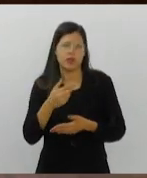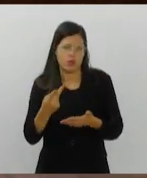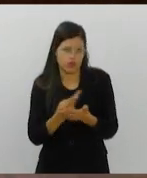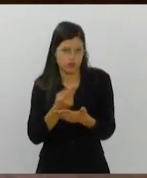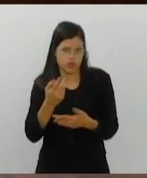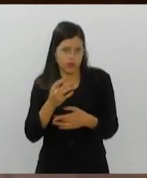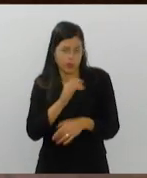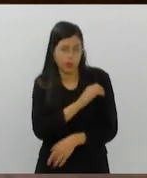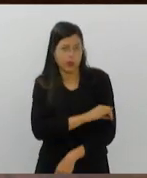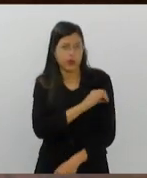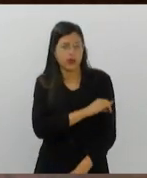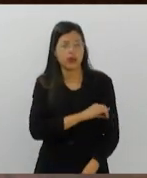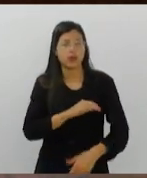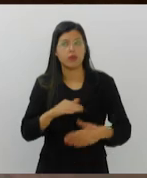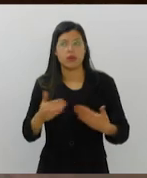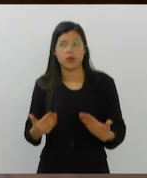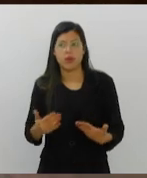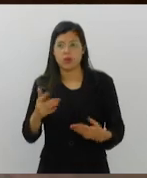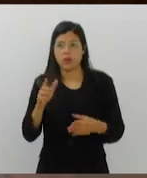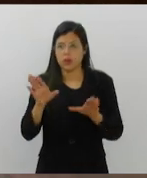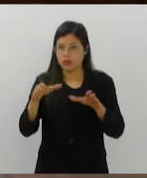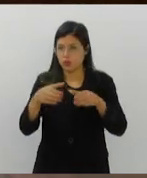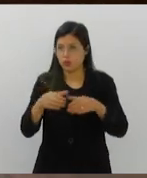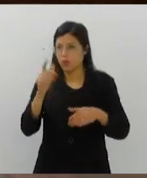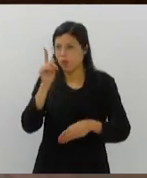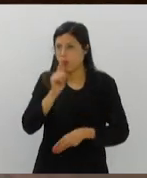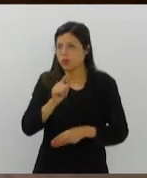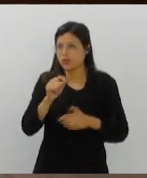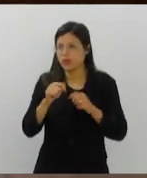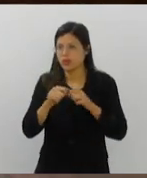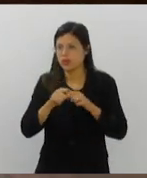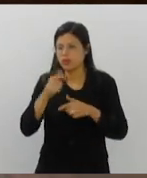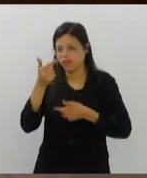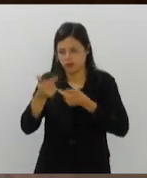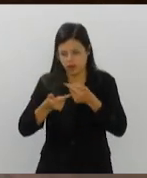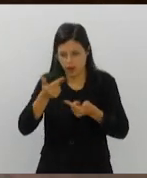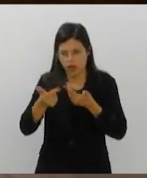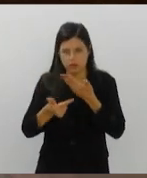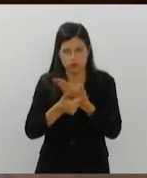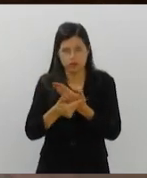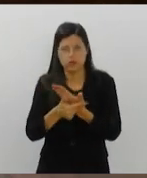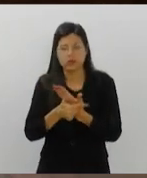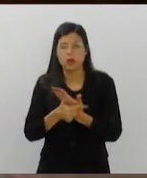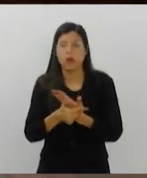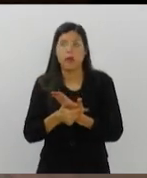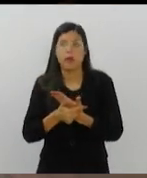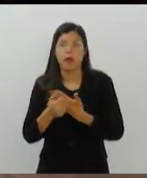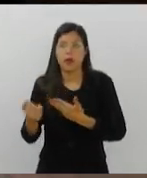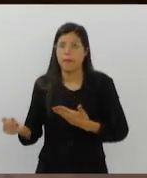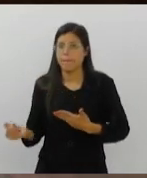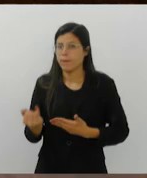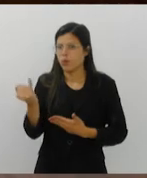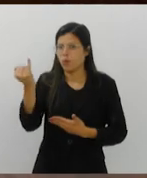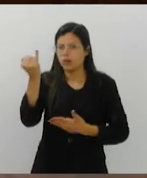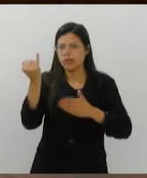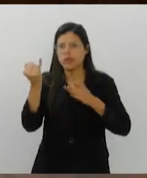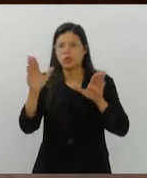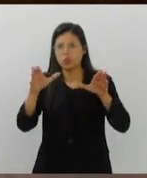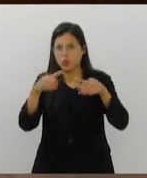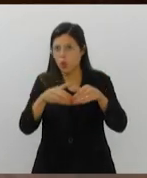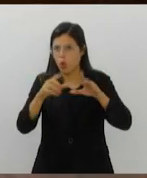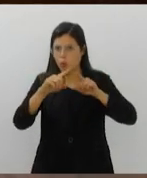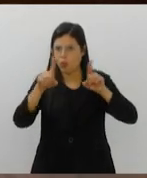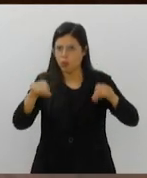em plenitude suas atribuições, é imprescindível um corpo técnico que